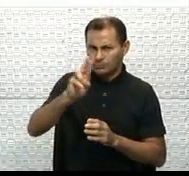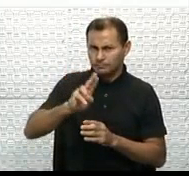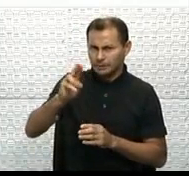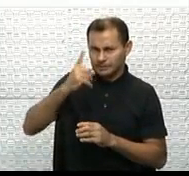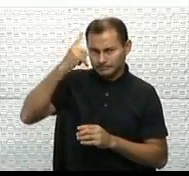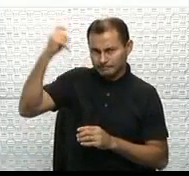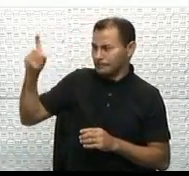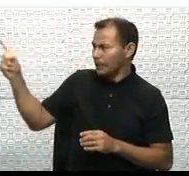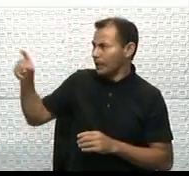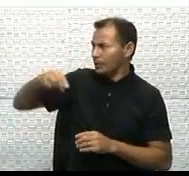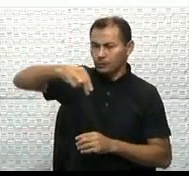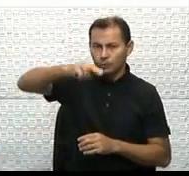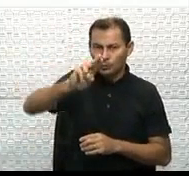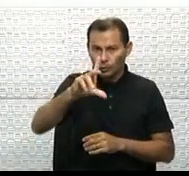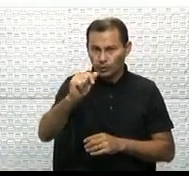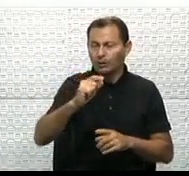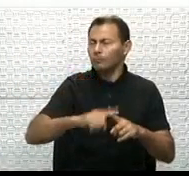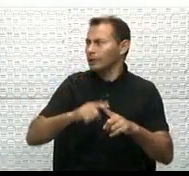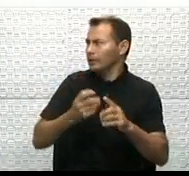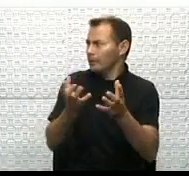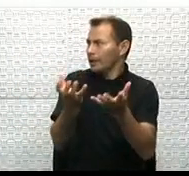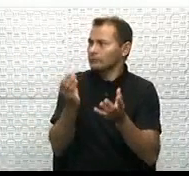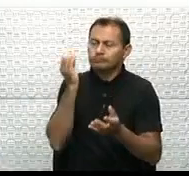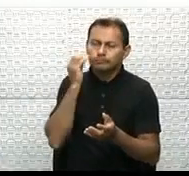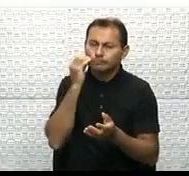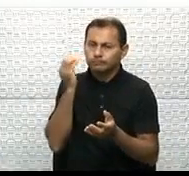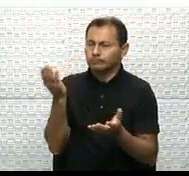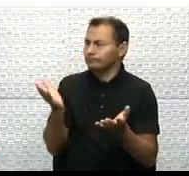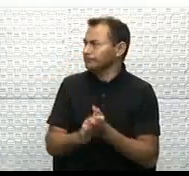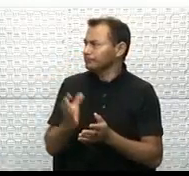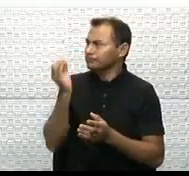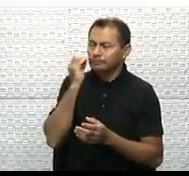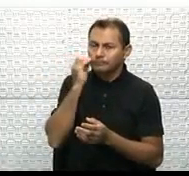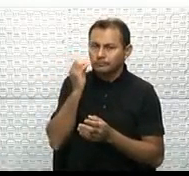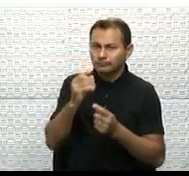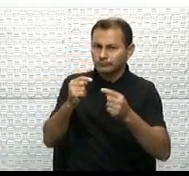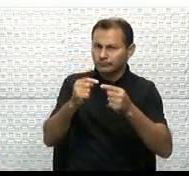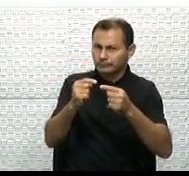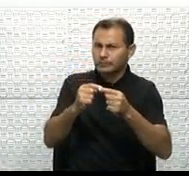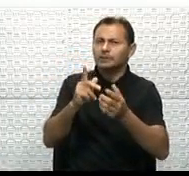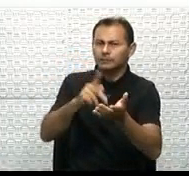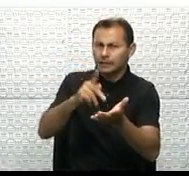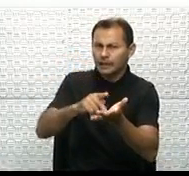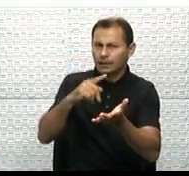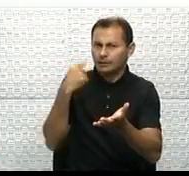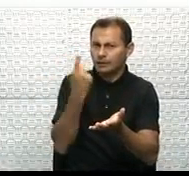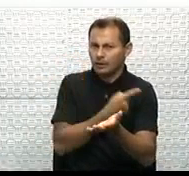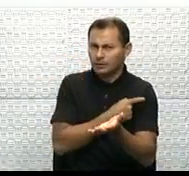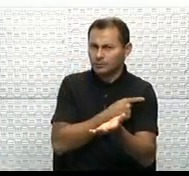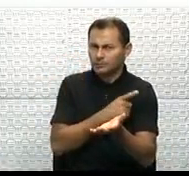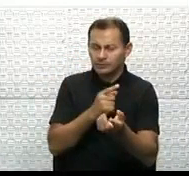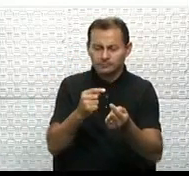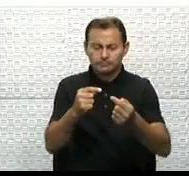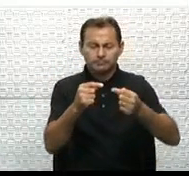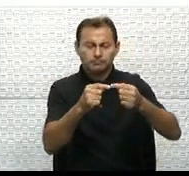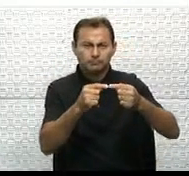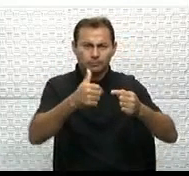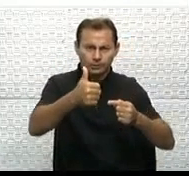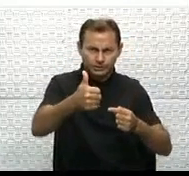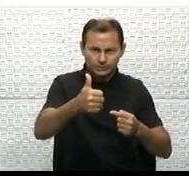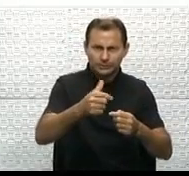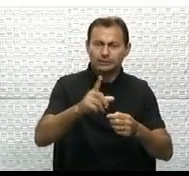essa hipótese nula porque é isso que eu quero testar. Eu quero testar se de fato nós temos uma correlação